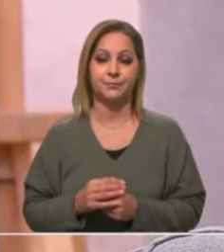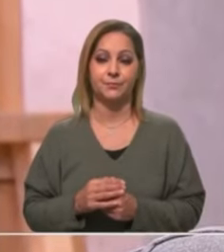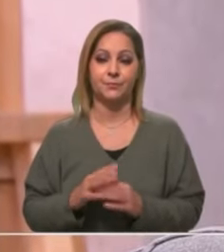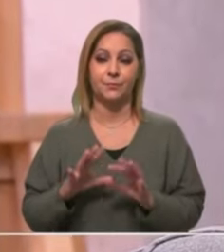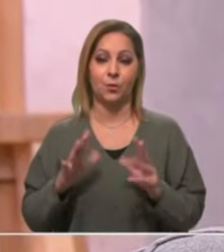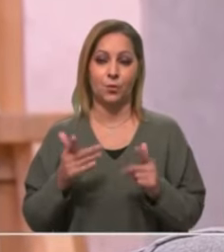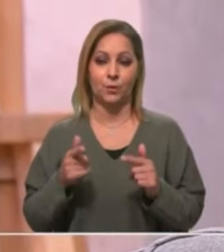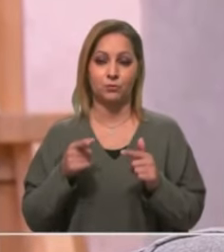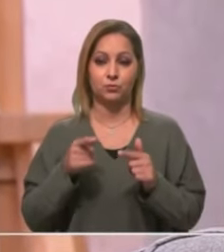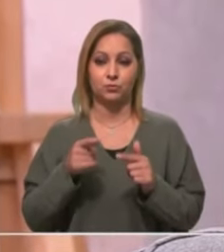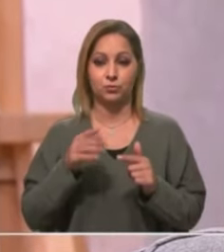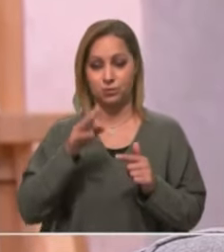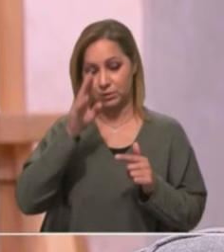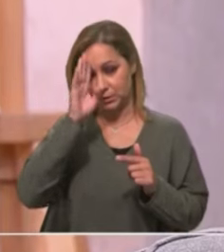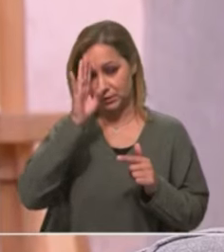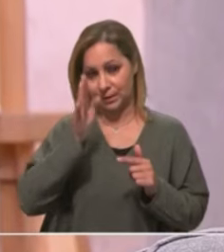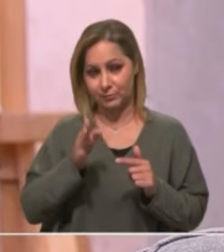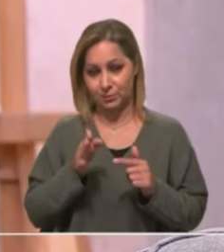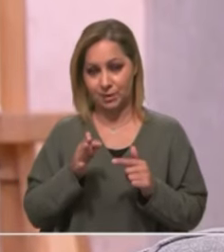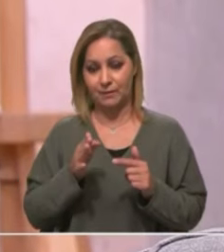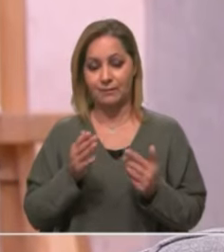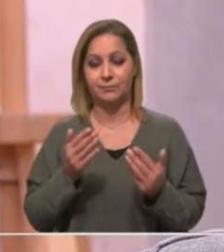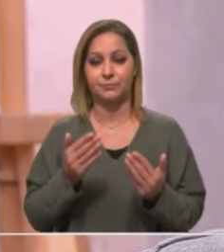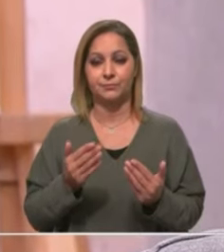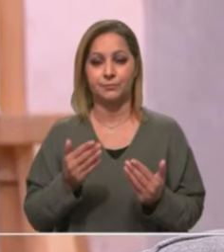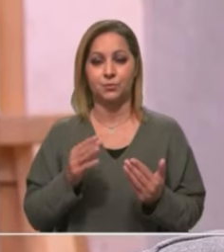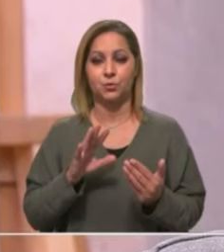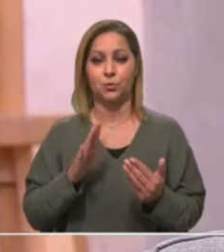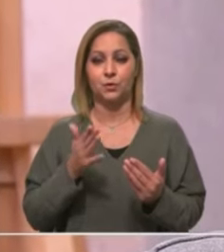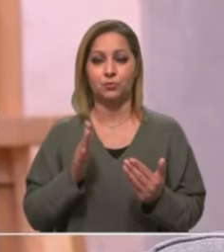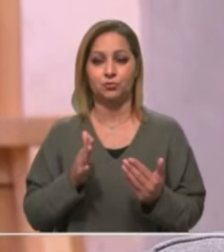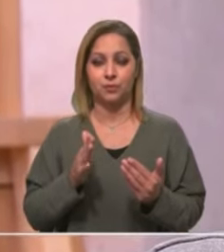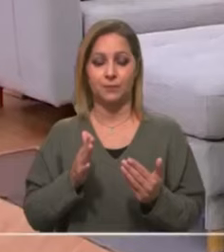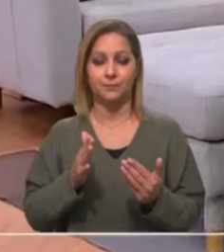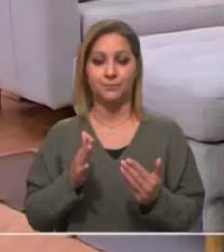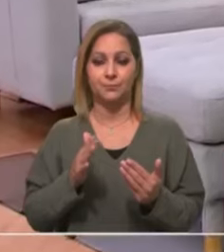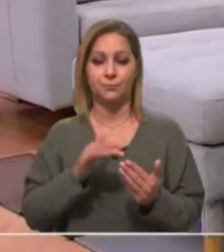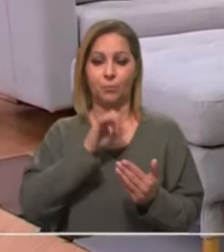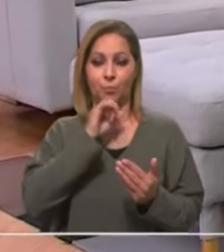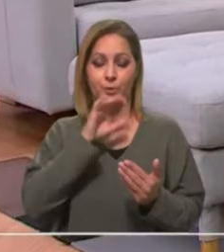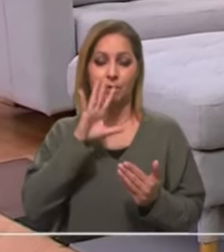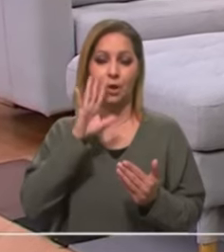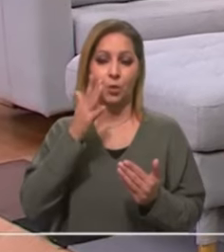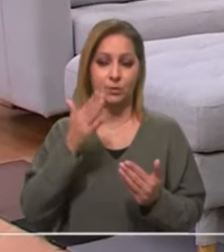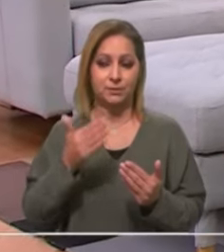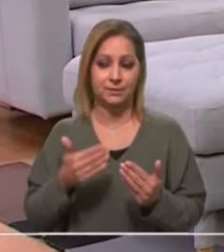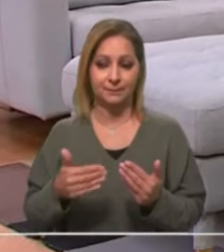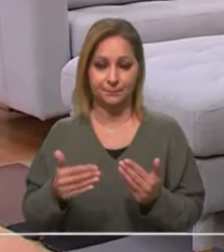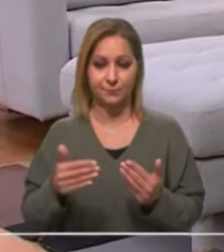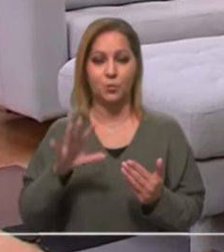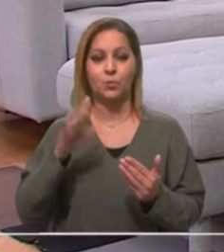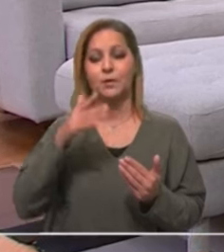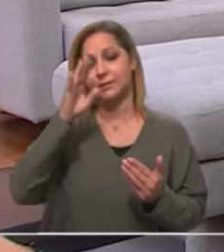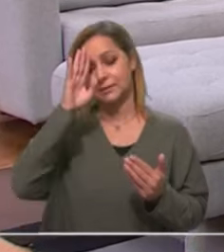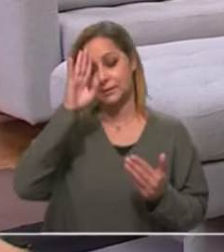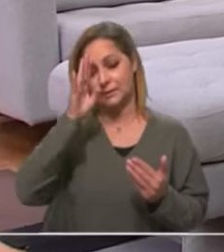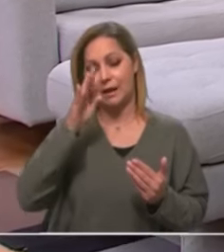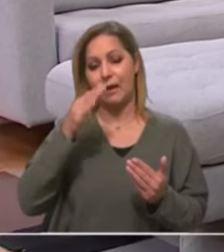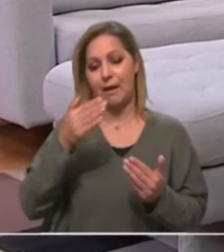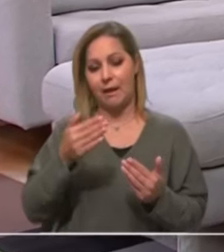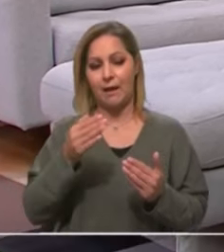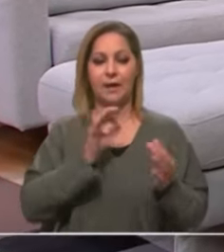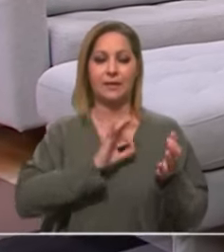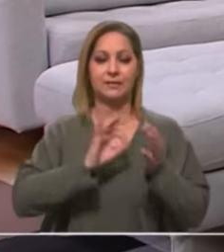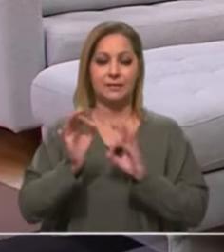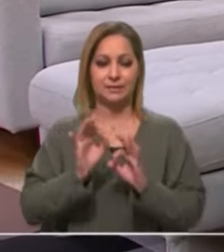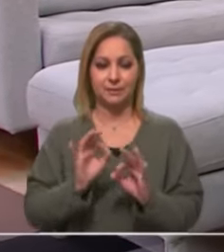quando já se sabe de que é que se trata, quando já se sabe o que é que pode acontecer ou não, quando já se sabe que há tratamento,